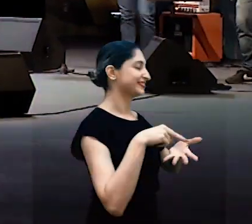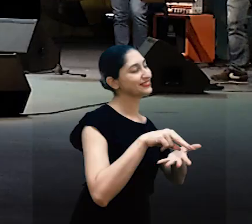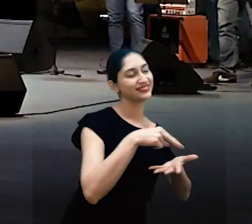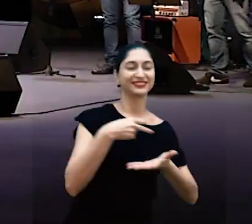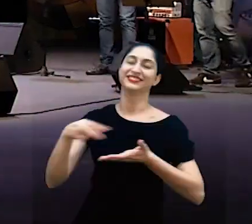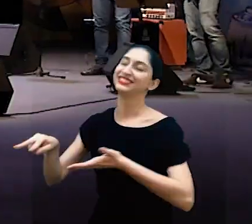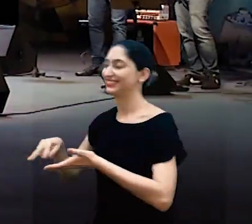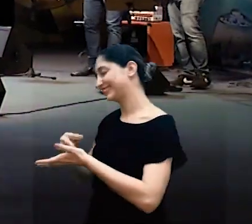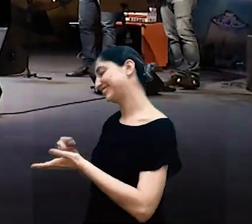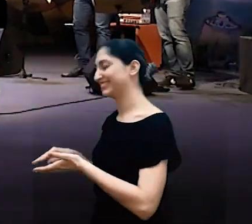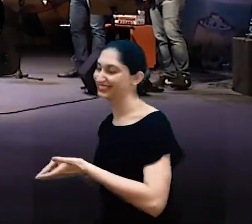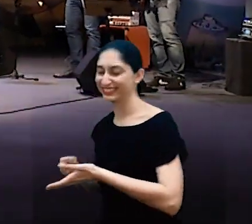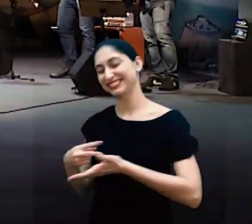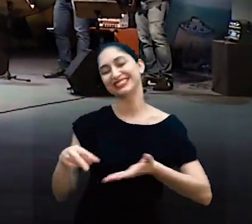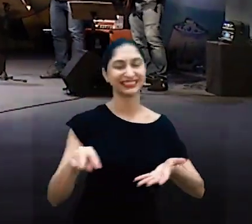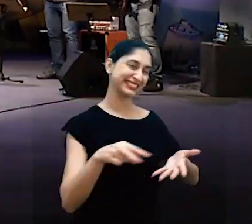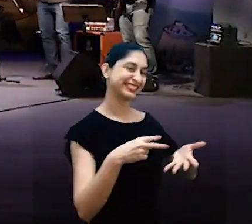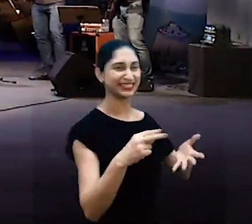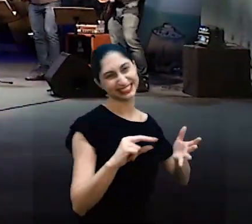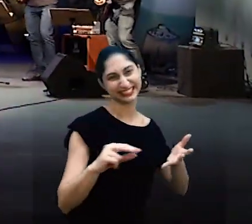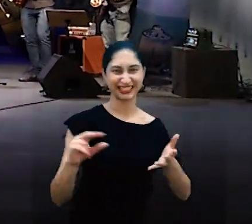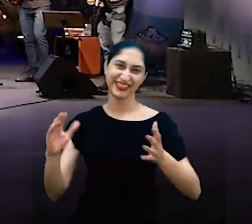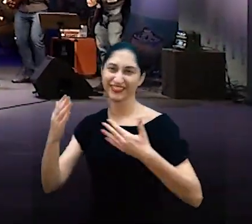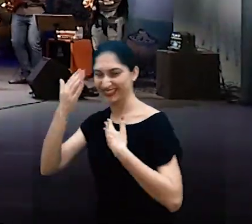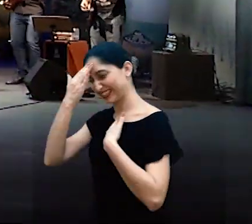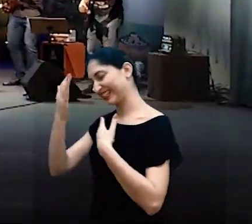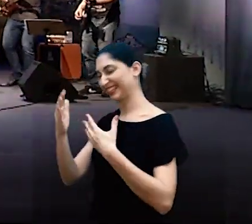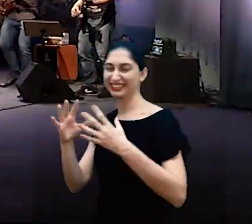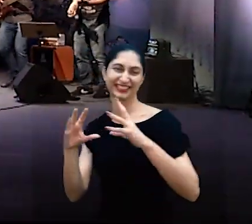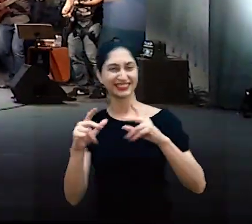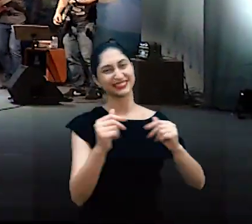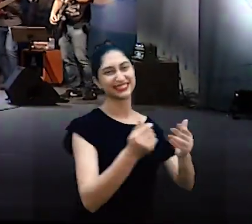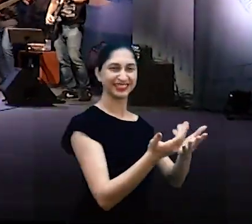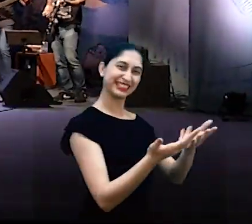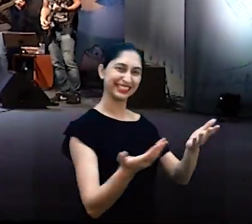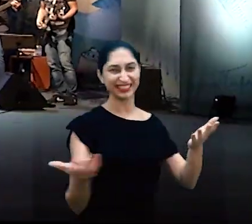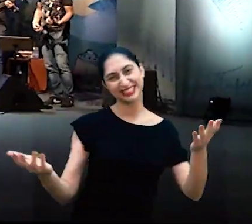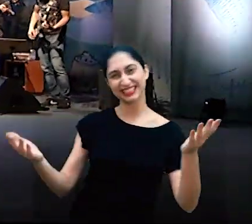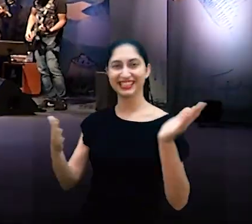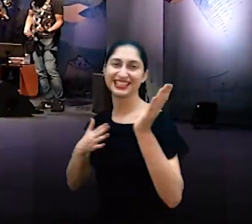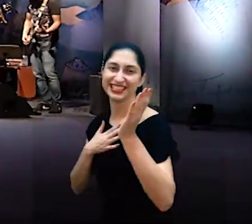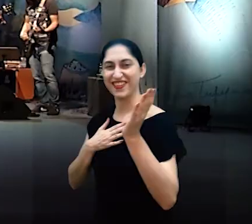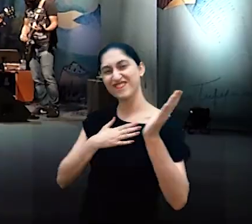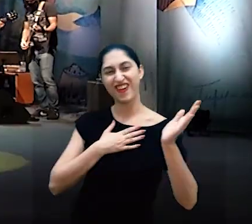oi. Valeu, meus cumperinhos. Viva o forró